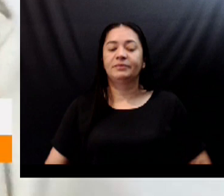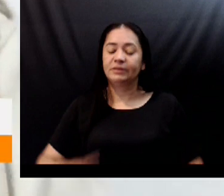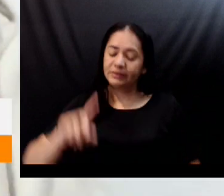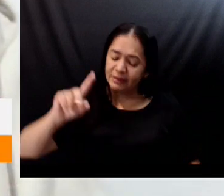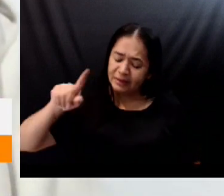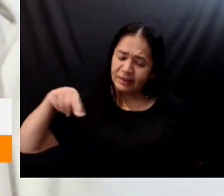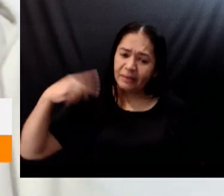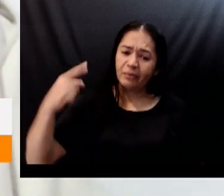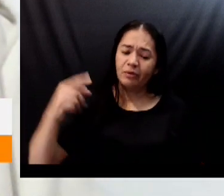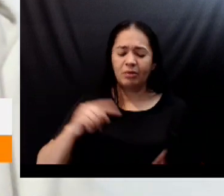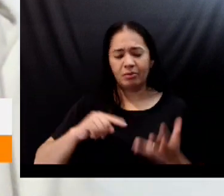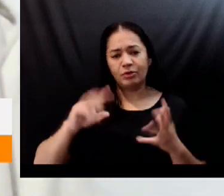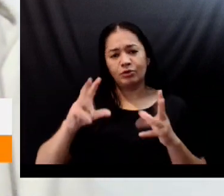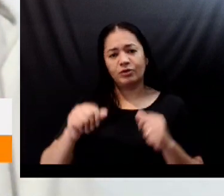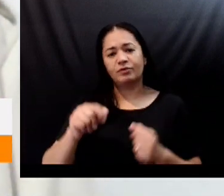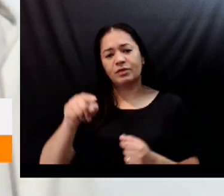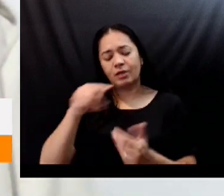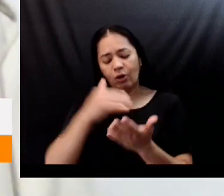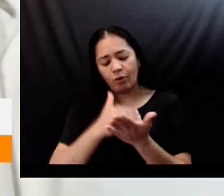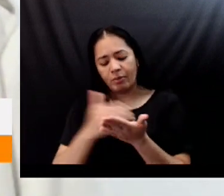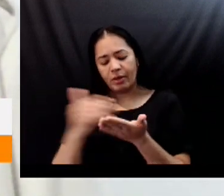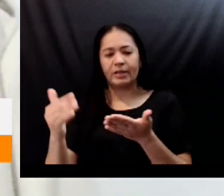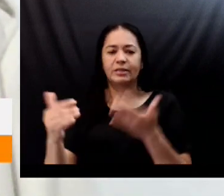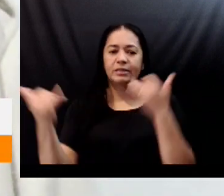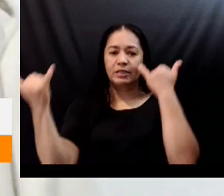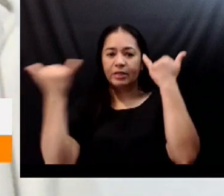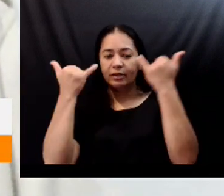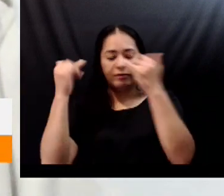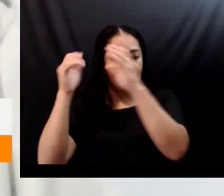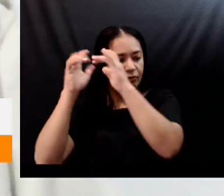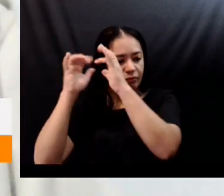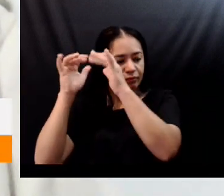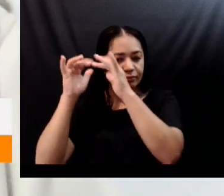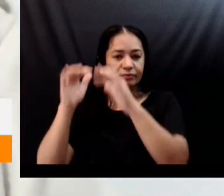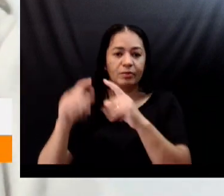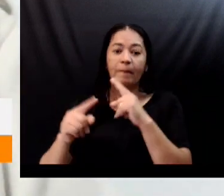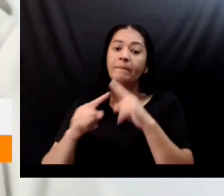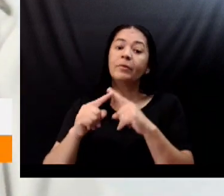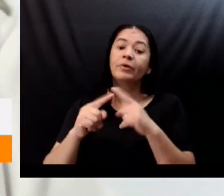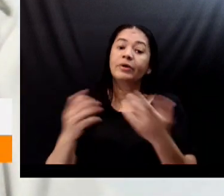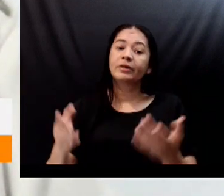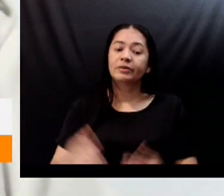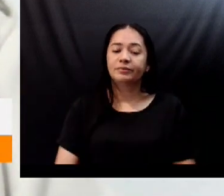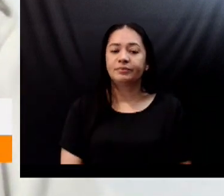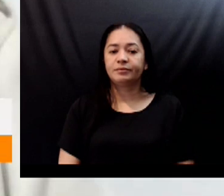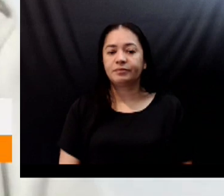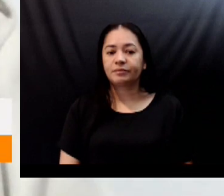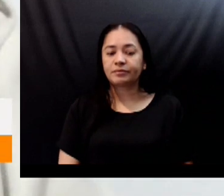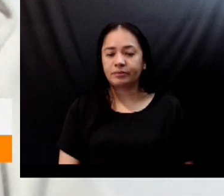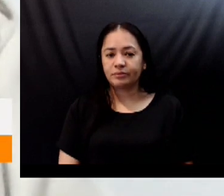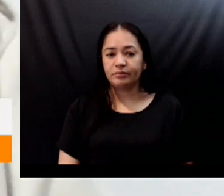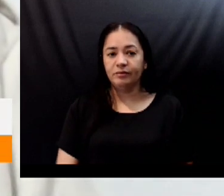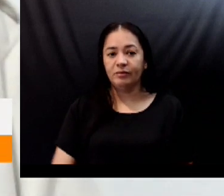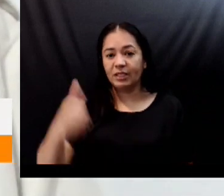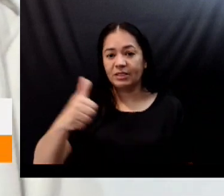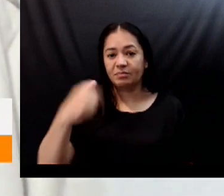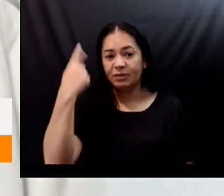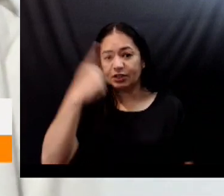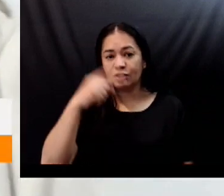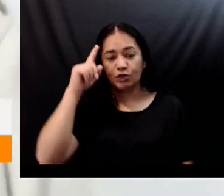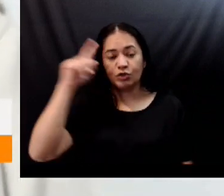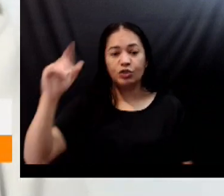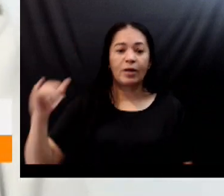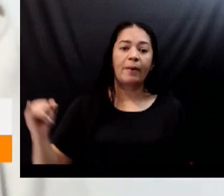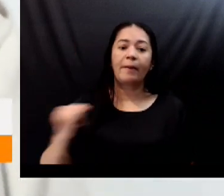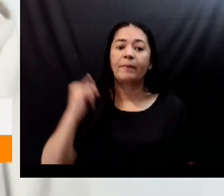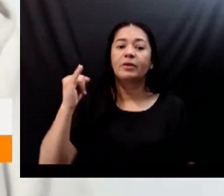você começa a jogar informação para o seu cérebro. Por quê? As nossas primeiras horas do dia são extremamente importantes também para que a gente